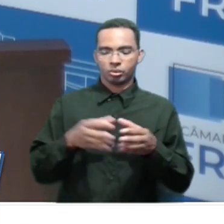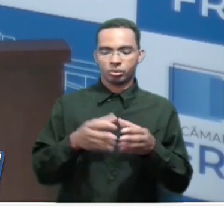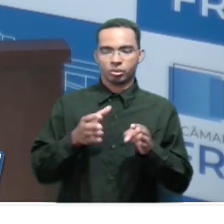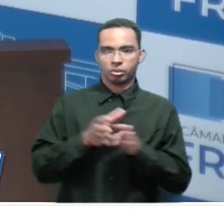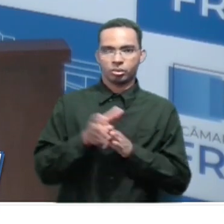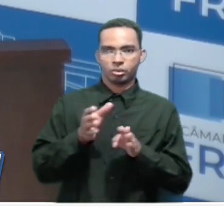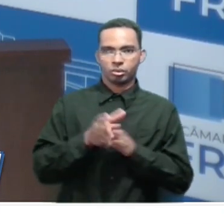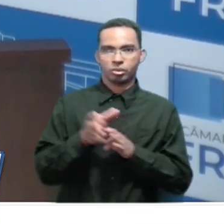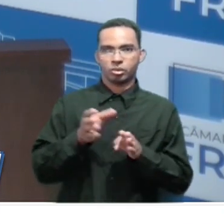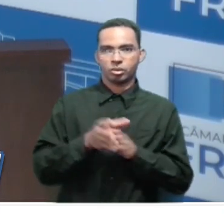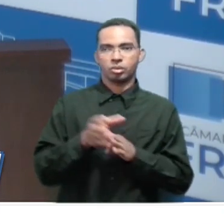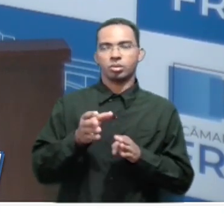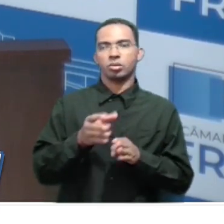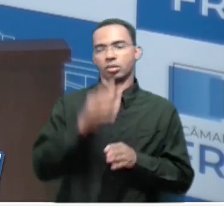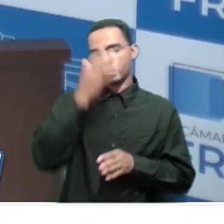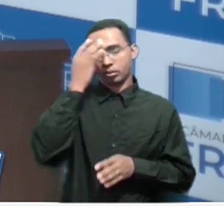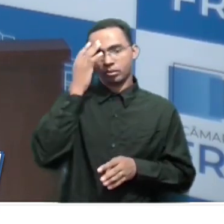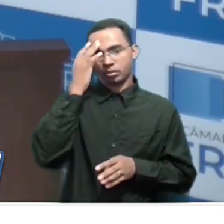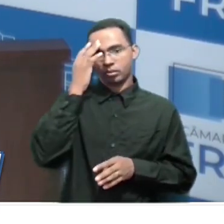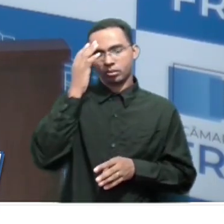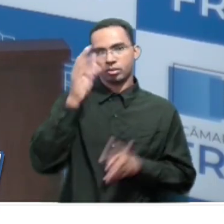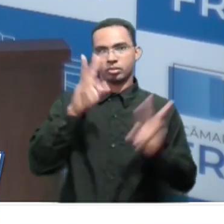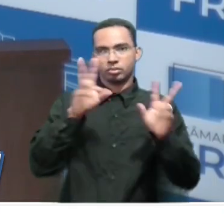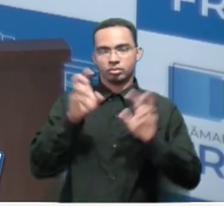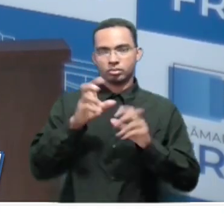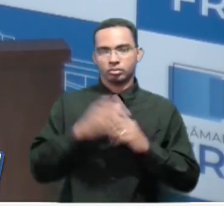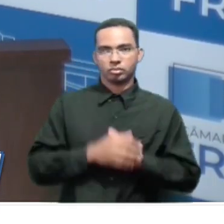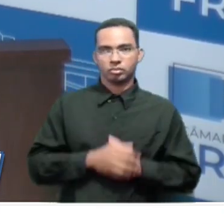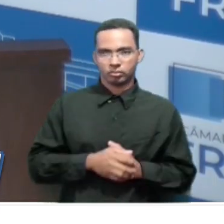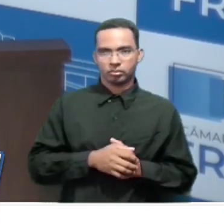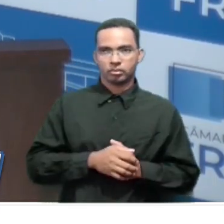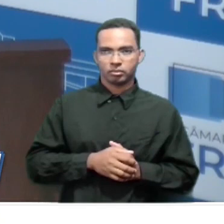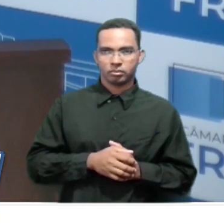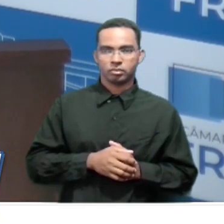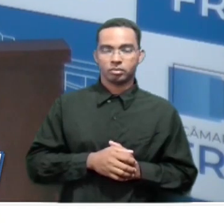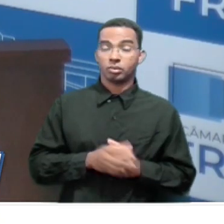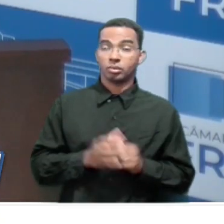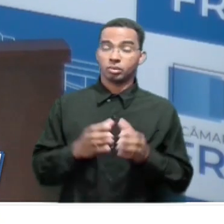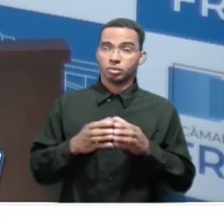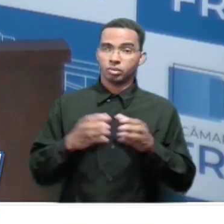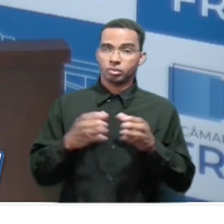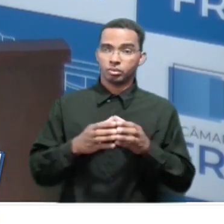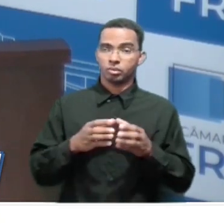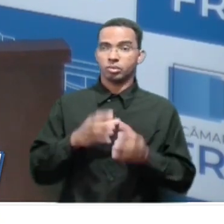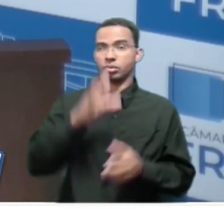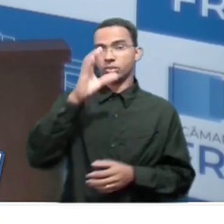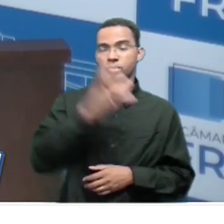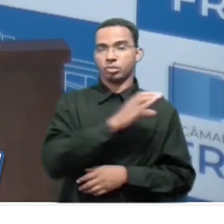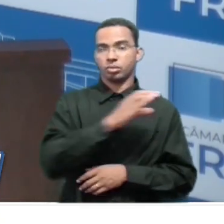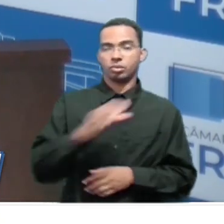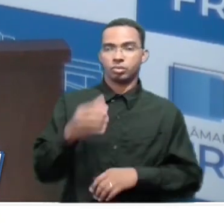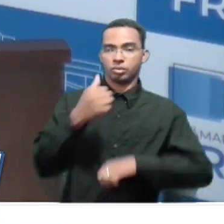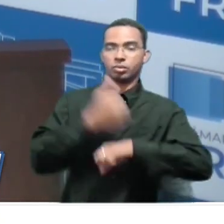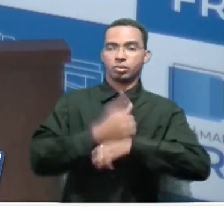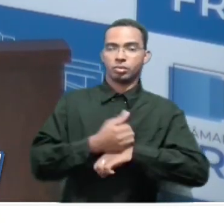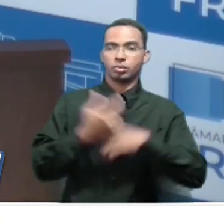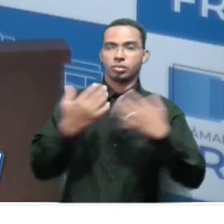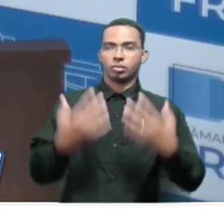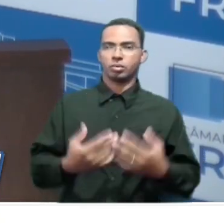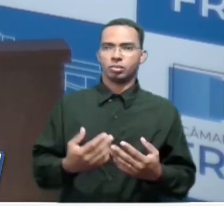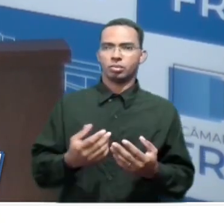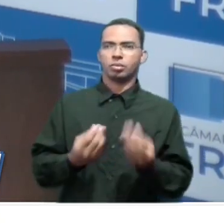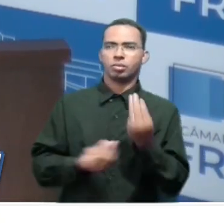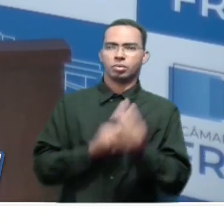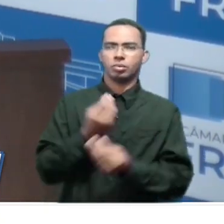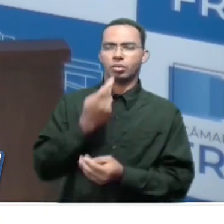Diocesano de Leigos sobre esse episódio. O Conselho Diocesano de Leigos de Franca manifesta de forma